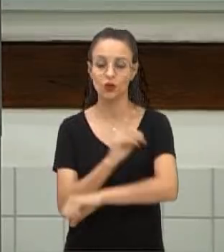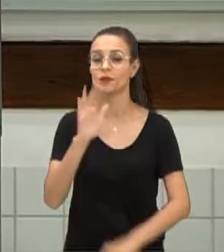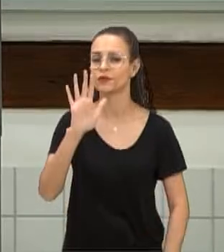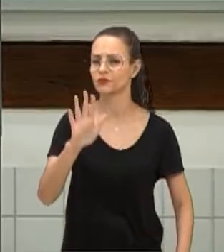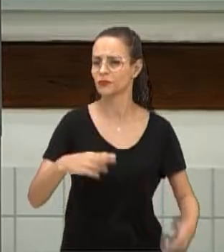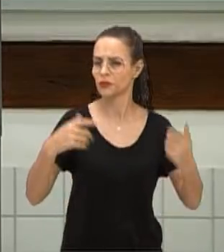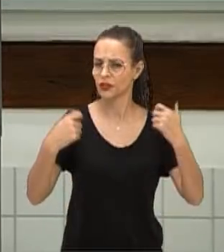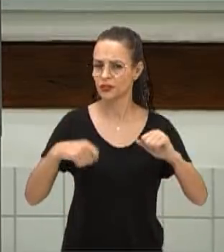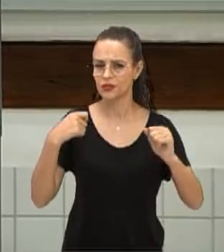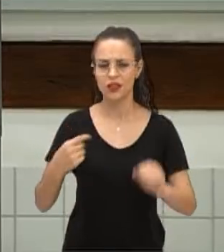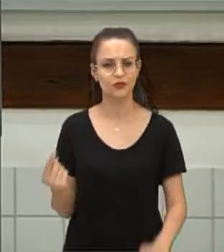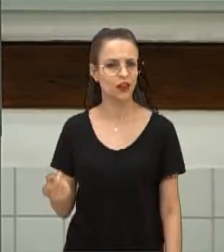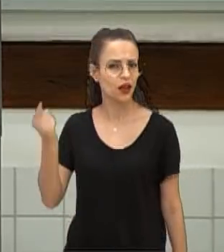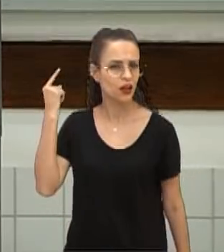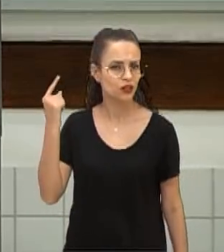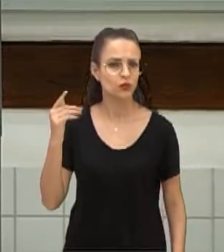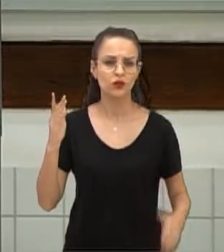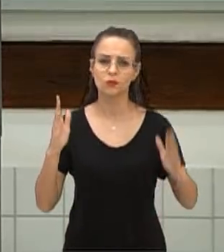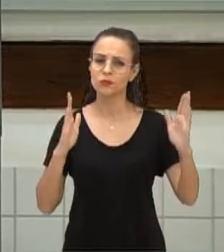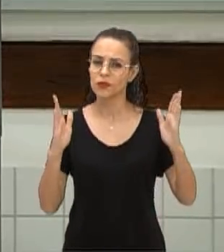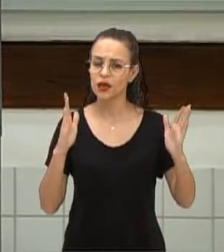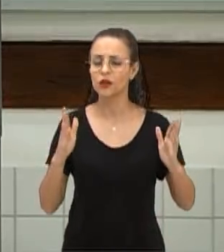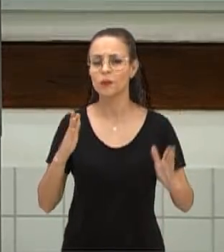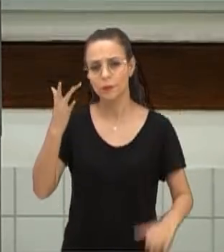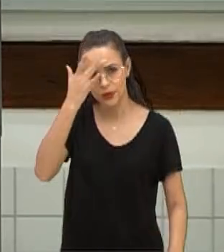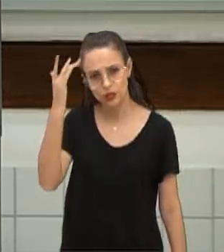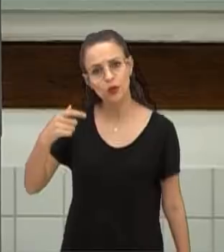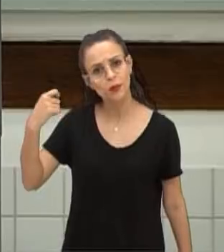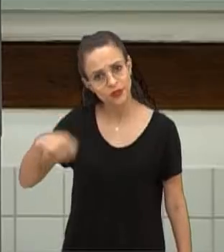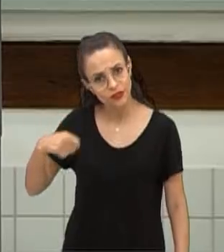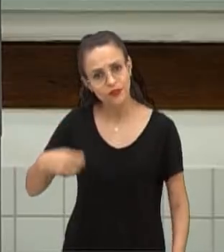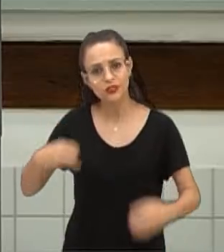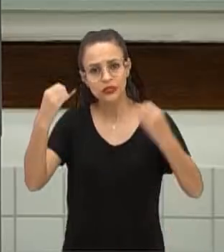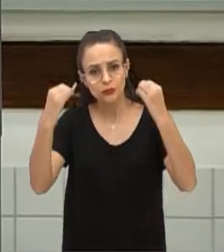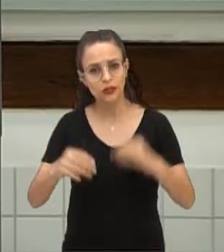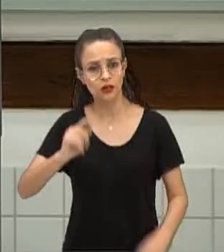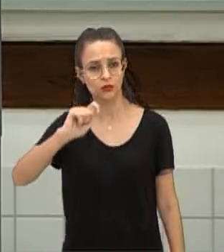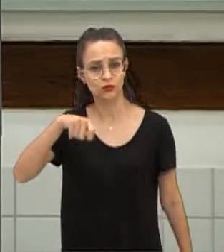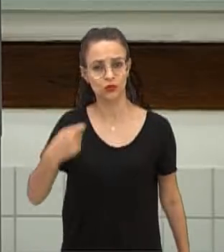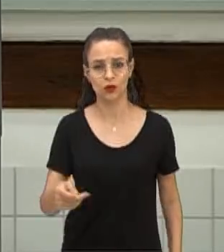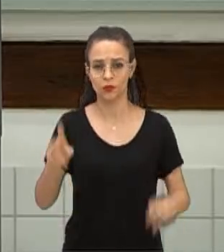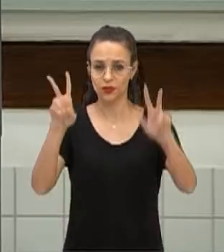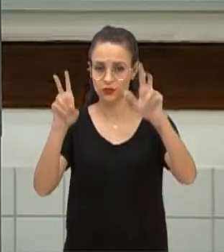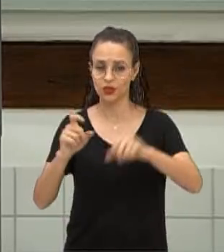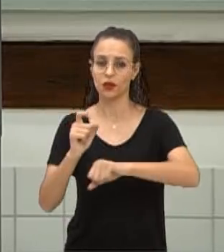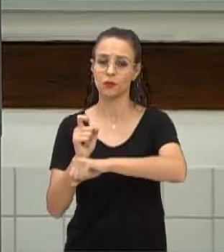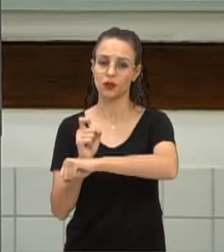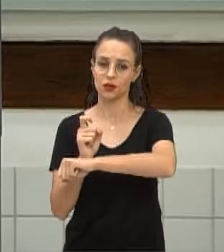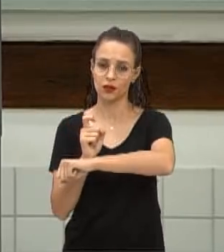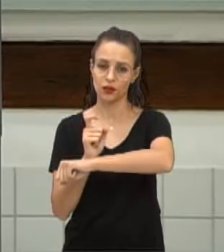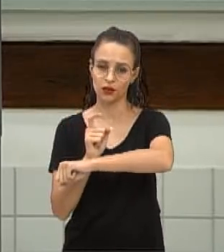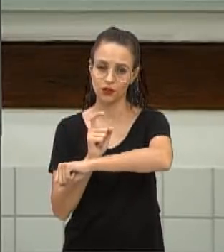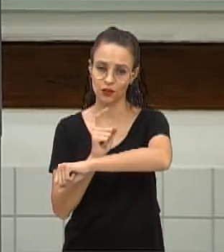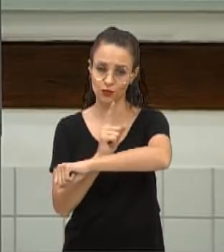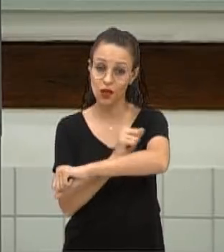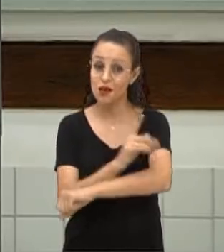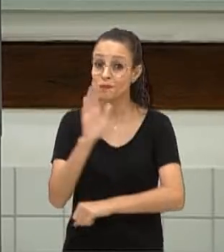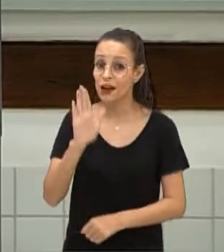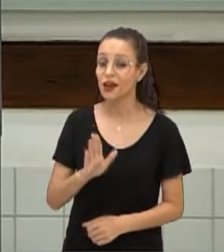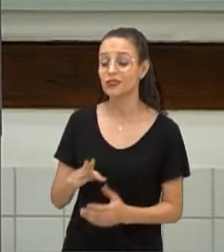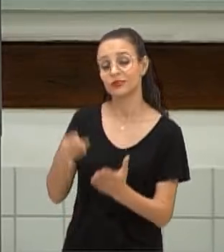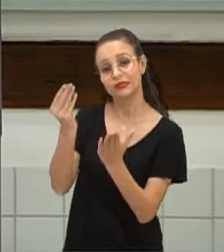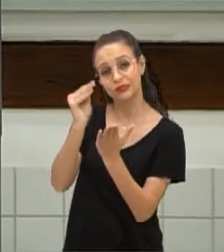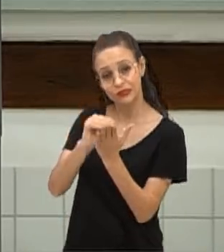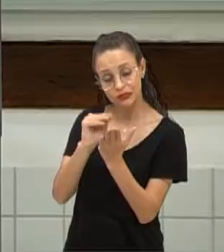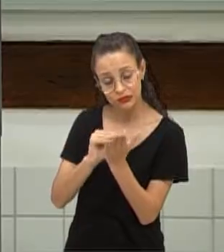precisávamos, naquela época, de alguém que falasse sobre o evolucionismo, mas que registrasse isso, que